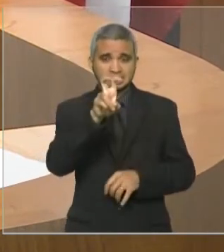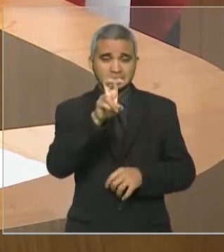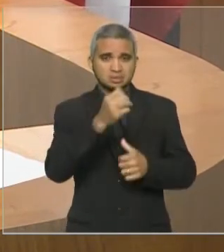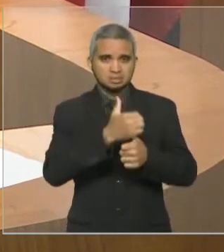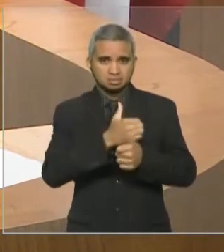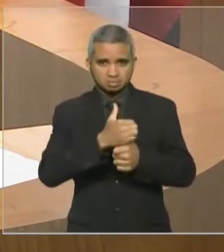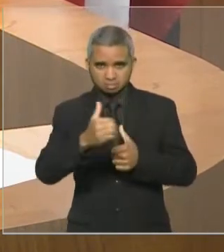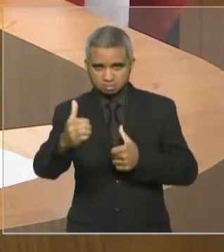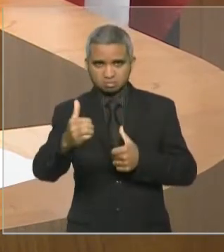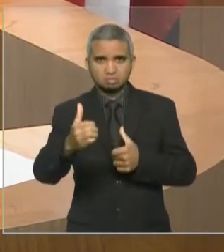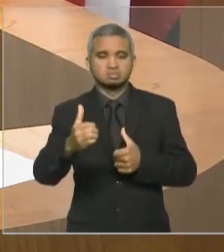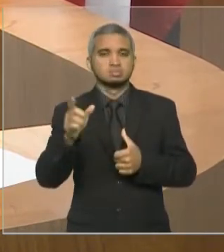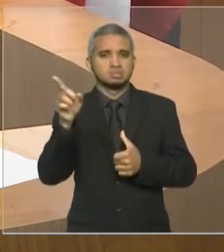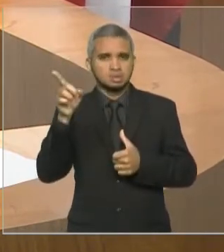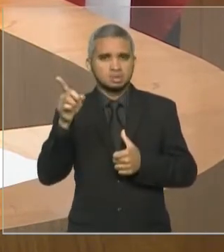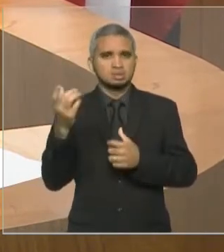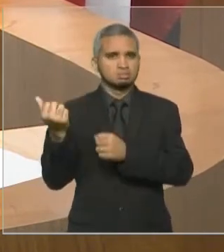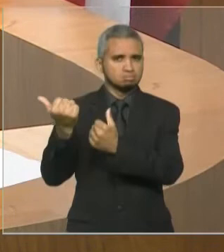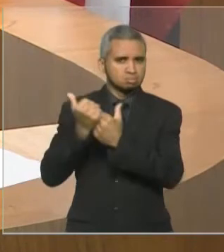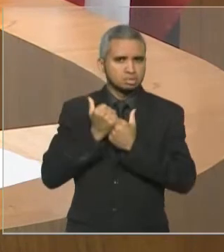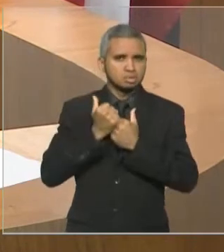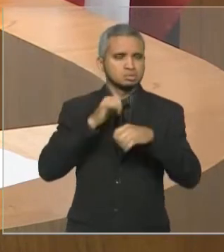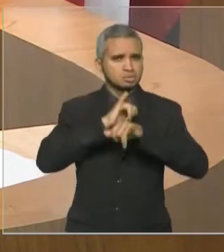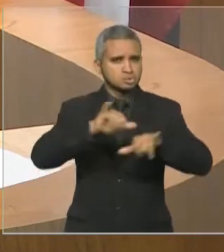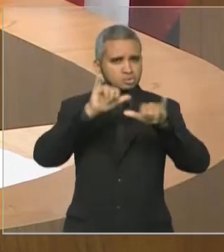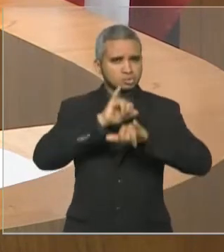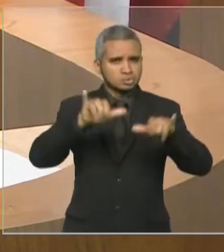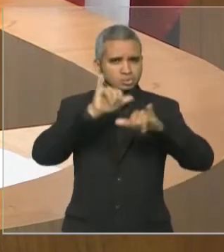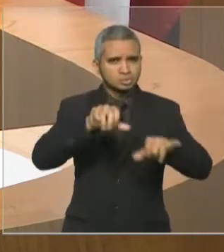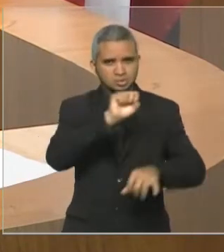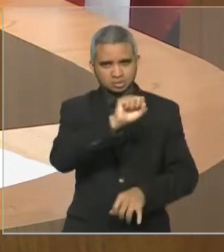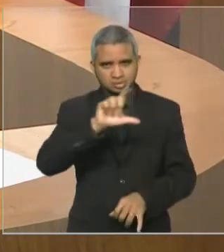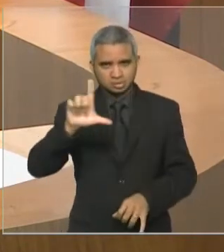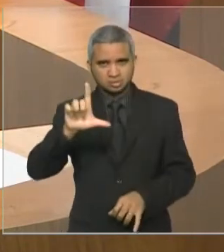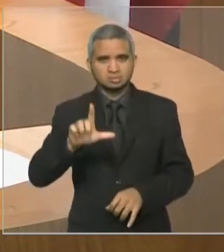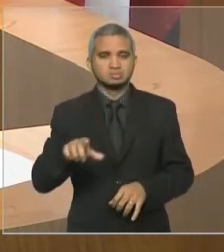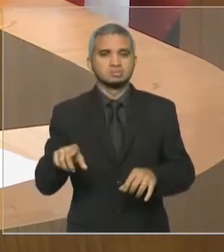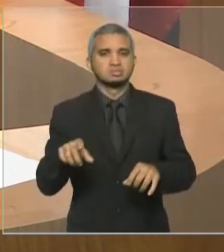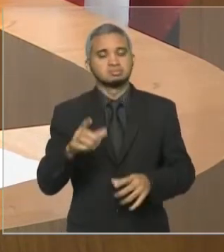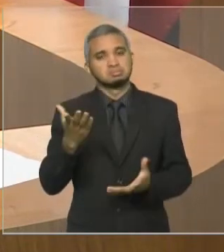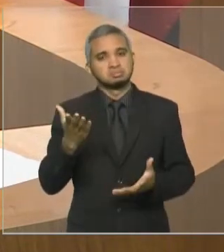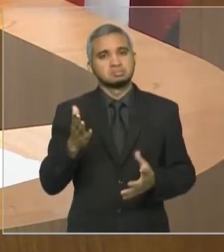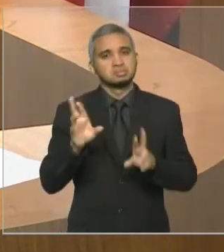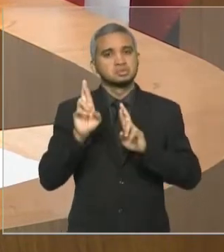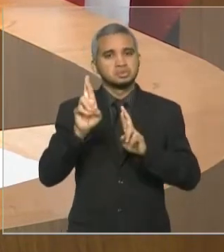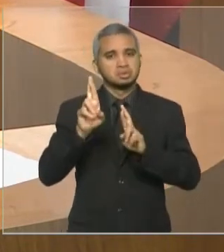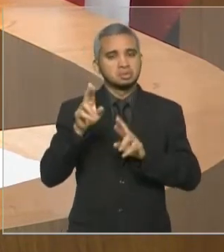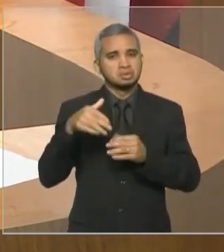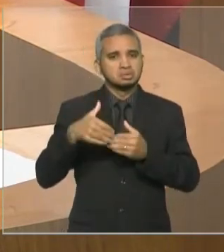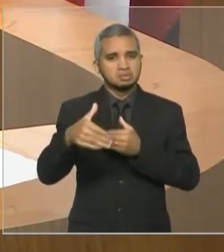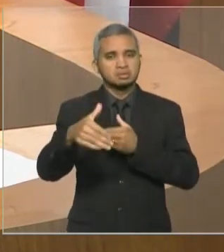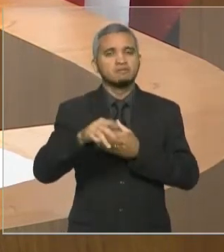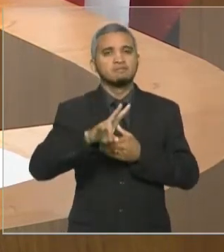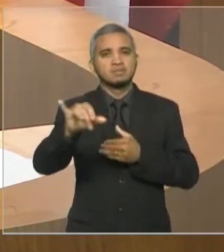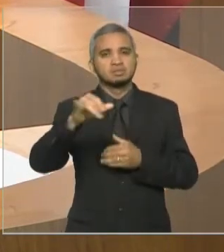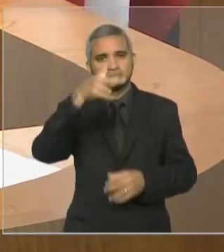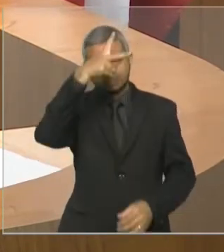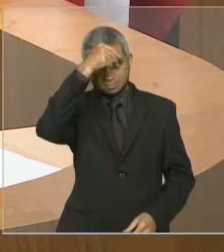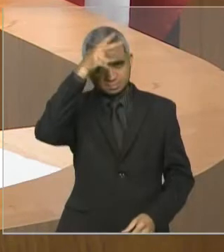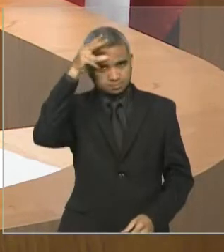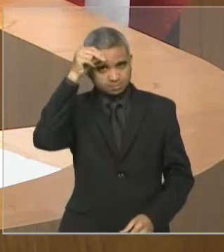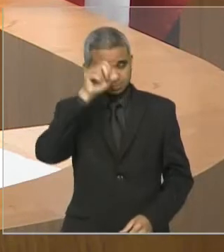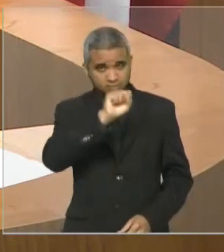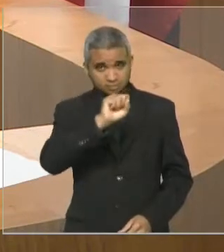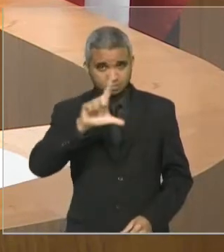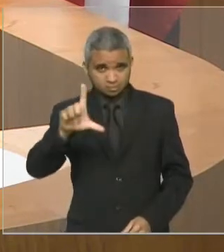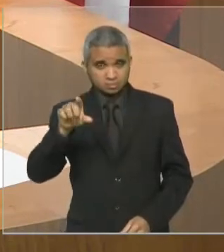aqui em São Luís e que, quem sabe, será o nosso próximo candidato a prefeito, por que não? Um homem de uma larga